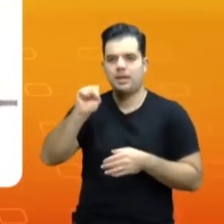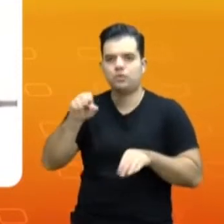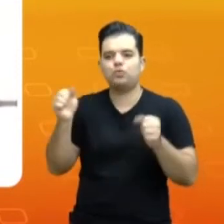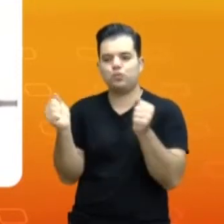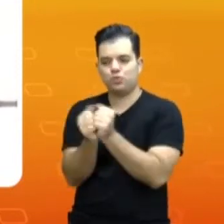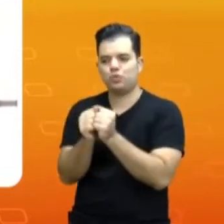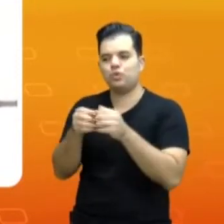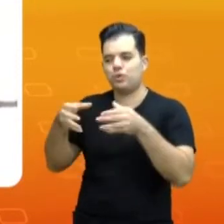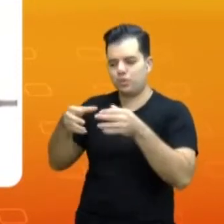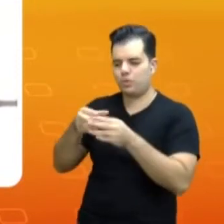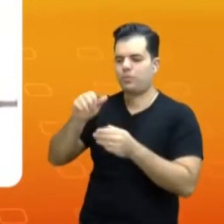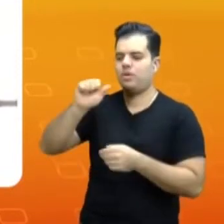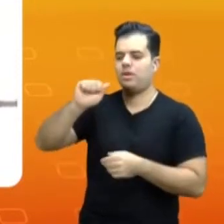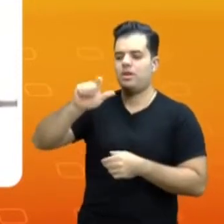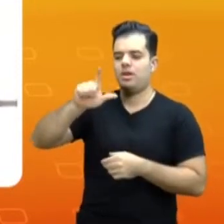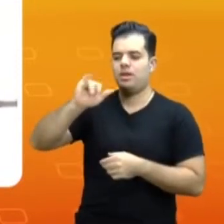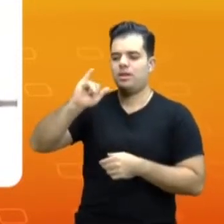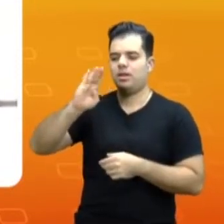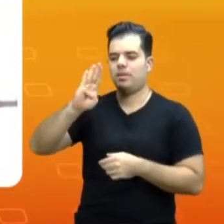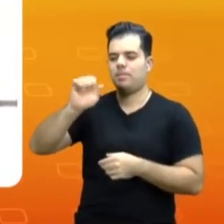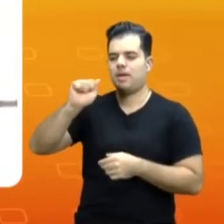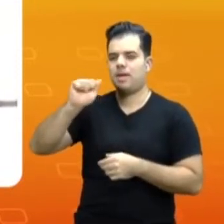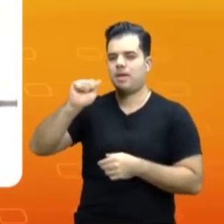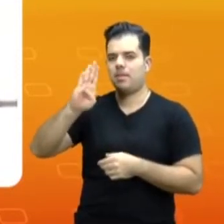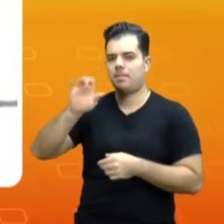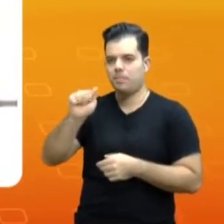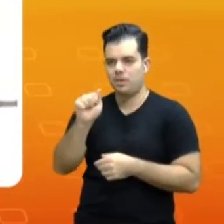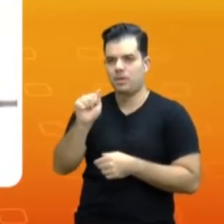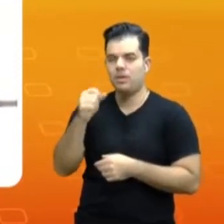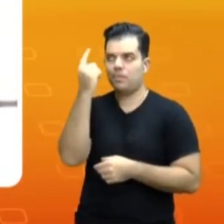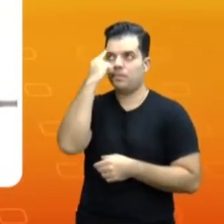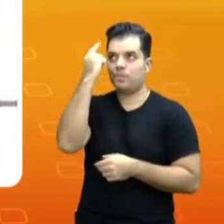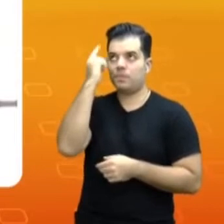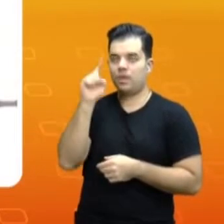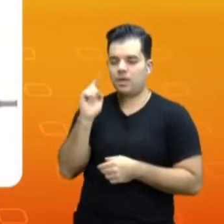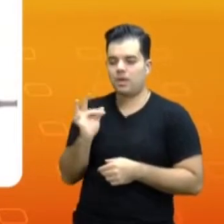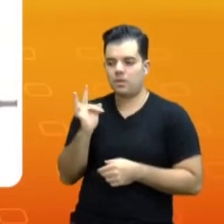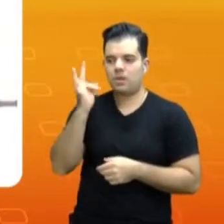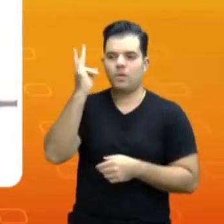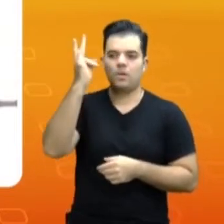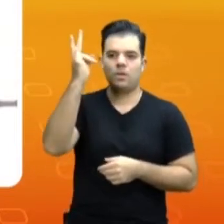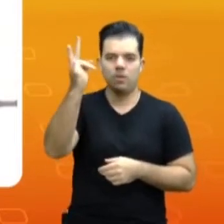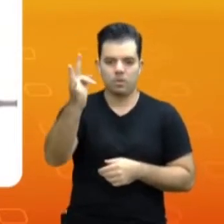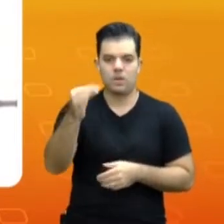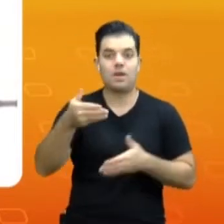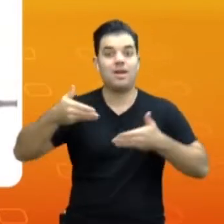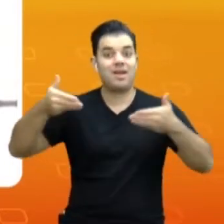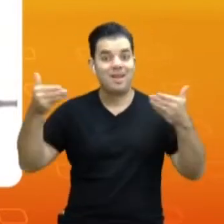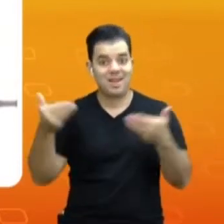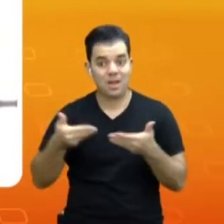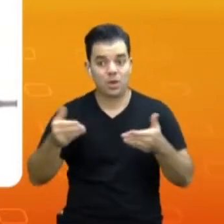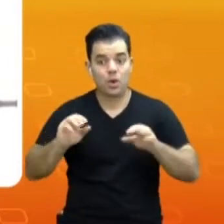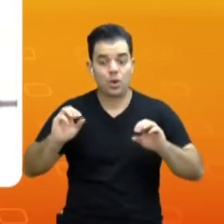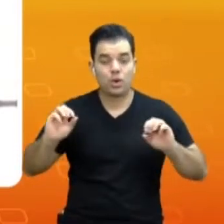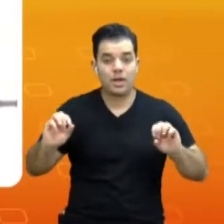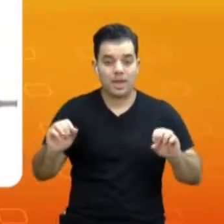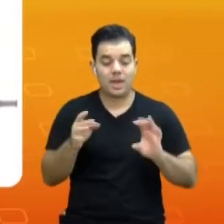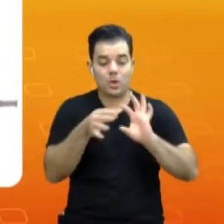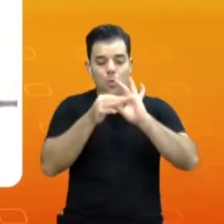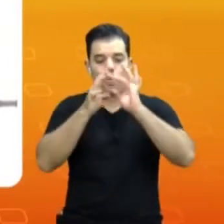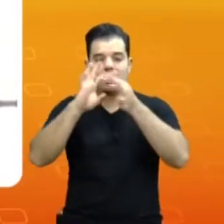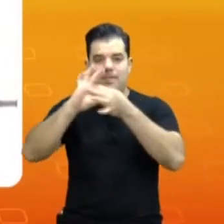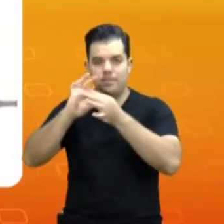Alibaba. E aí, quando eu falei do futuro, né, exatamente esse ponto. Eu acho que agora, para a Olimpíada de Inverno na